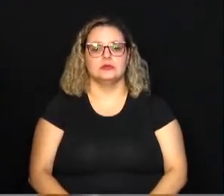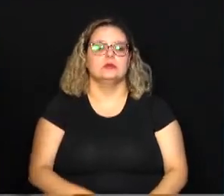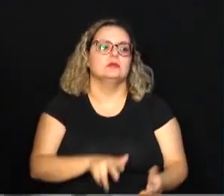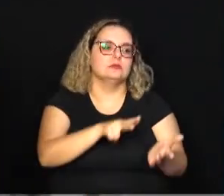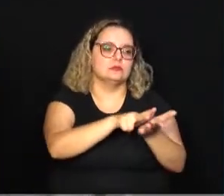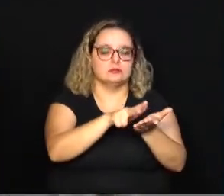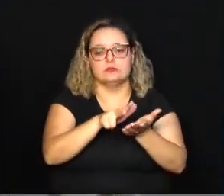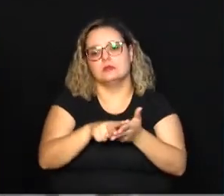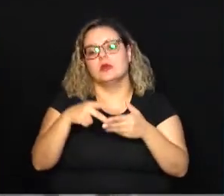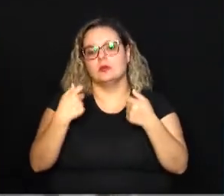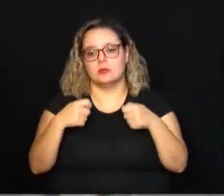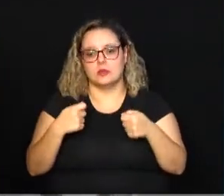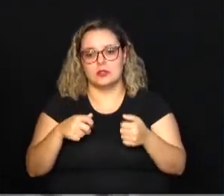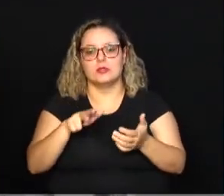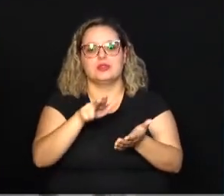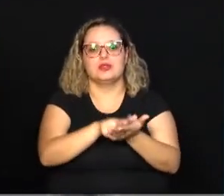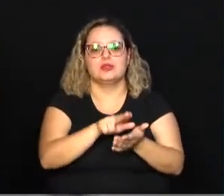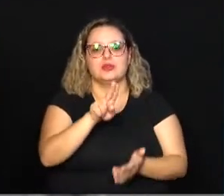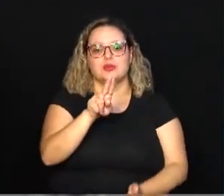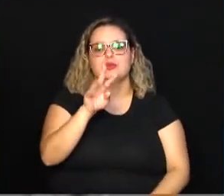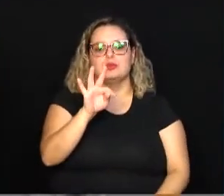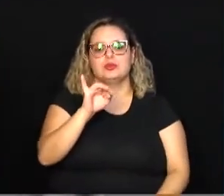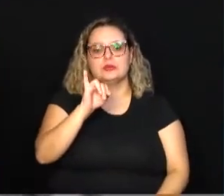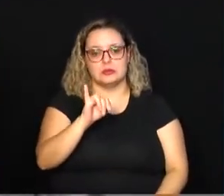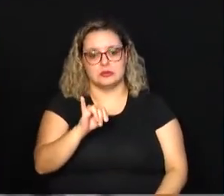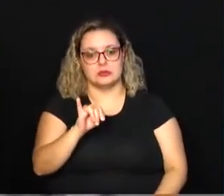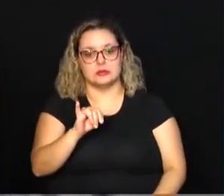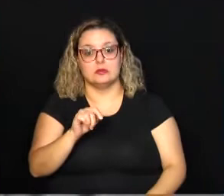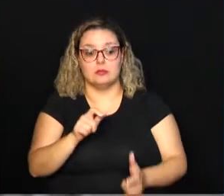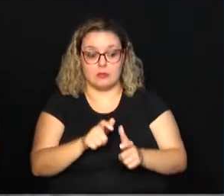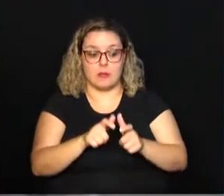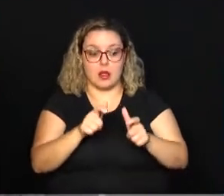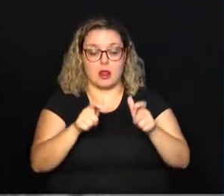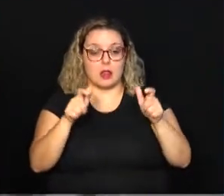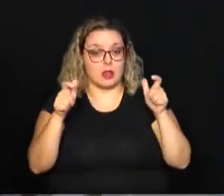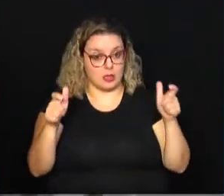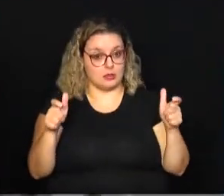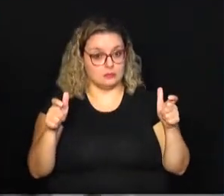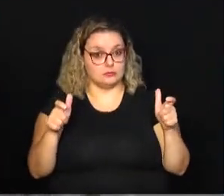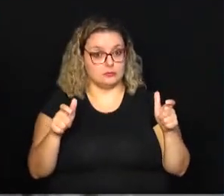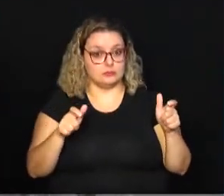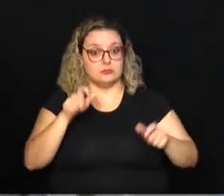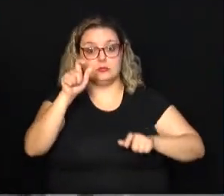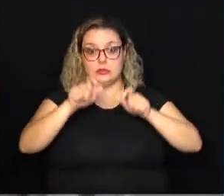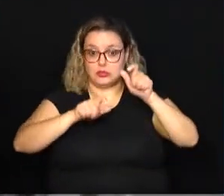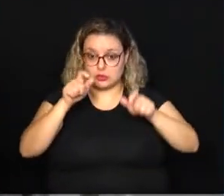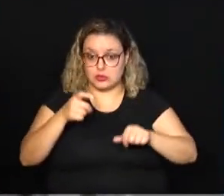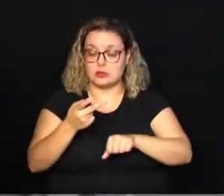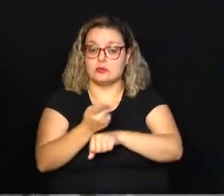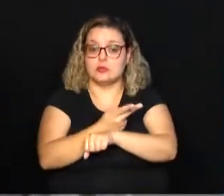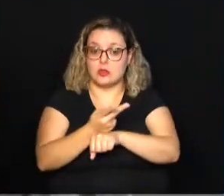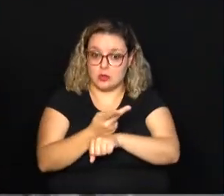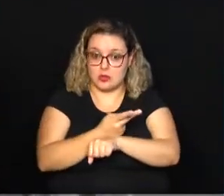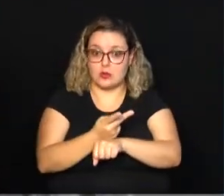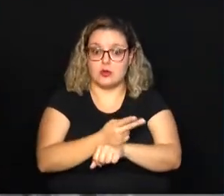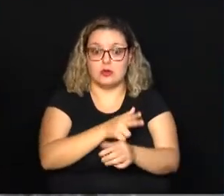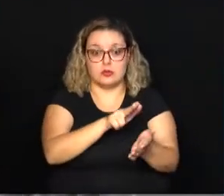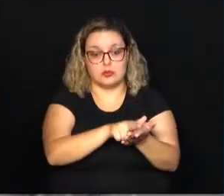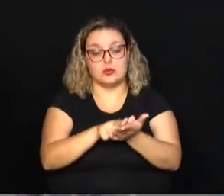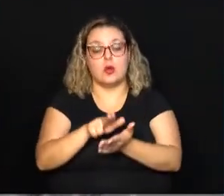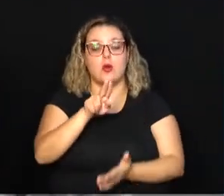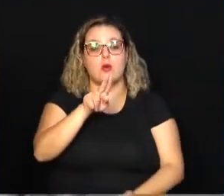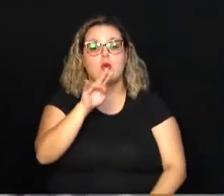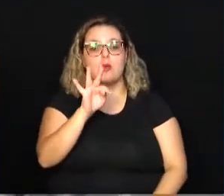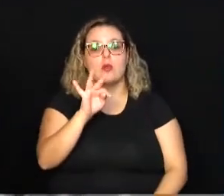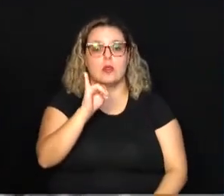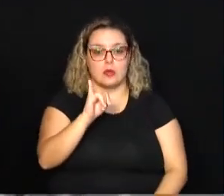internadas e precisam de um leito de UTI, e nós temos visto o aumento, né, que muita gente tem precisado de leitos de UTI, e